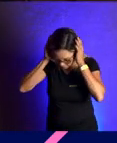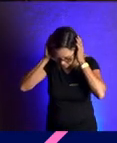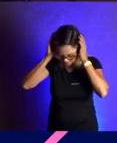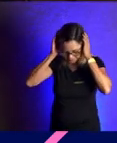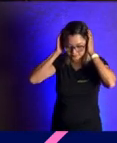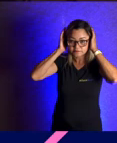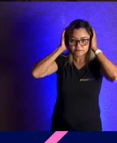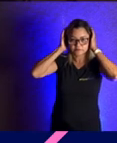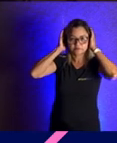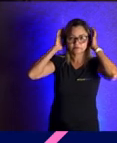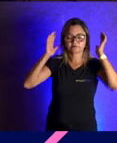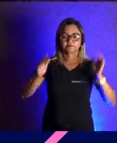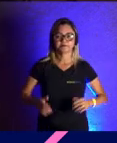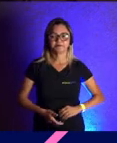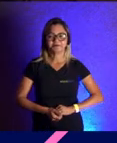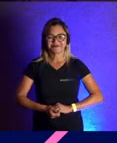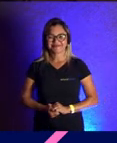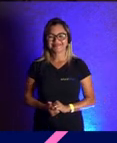Sobre...